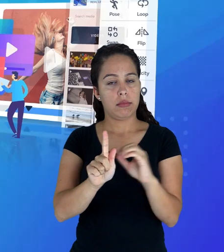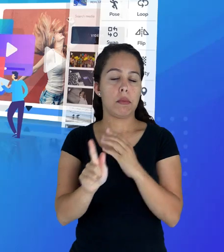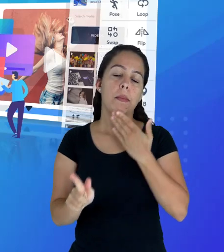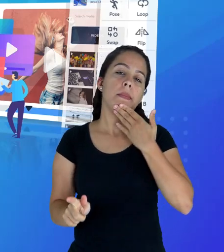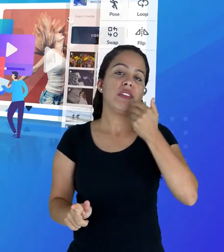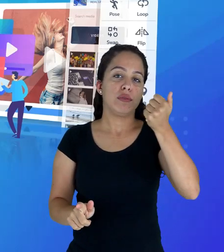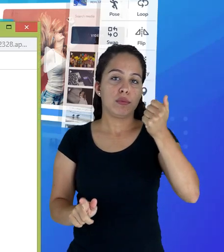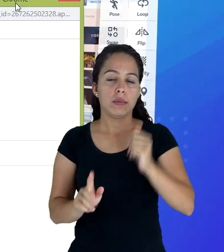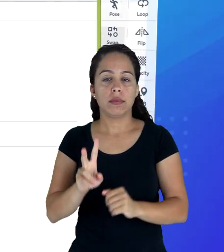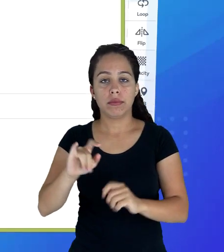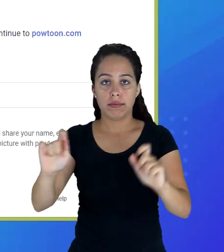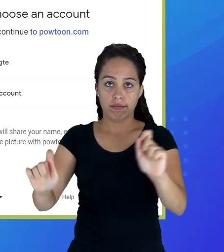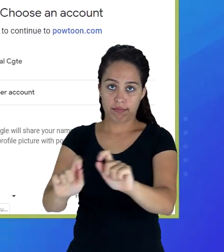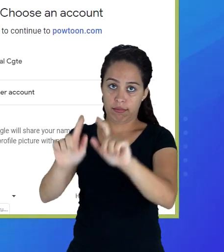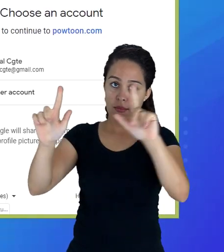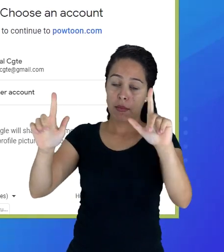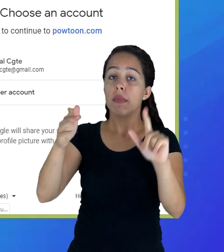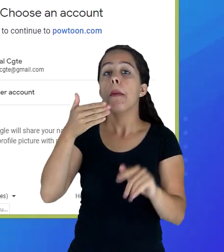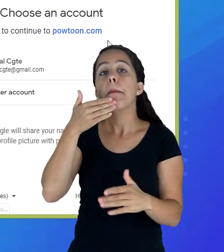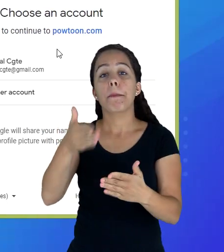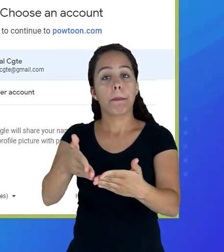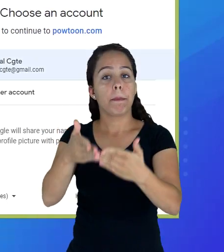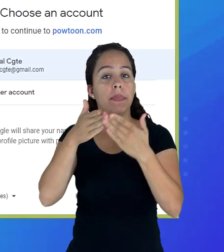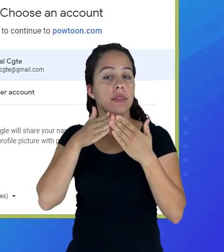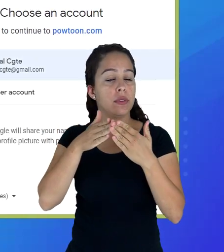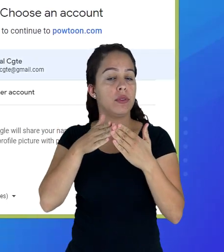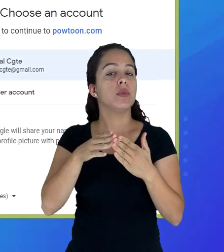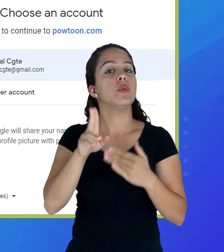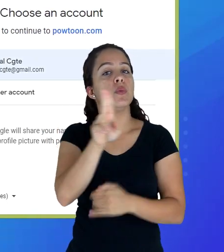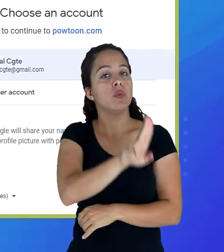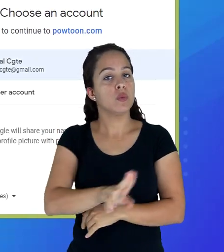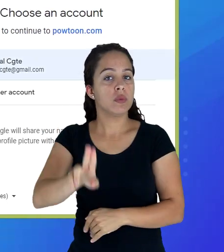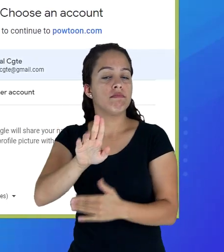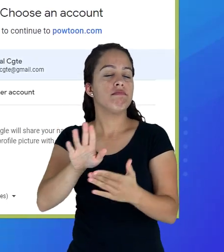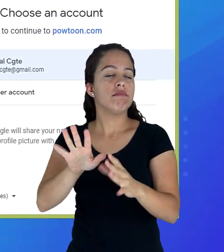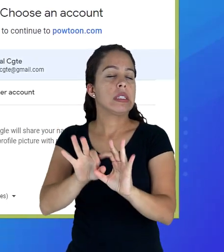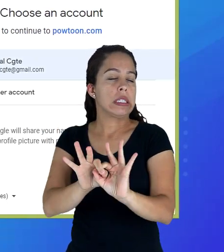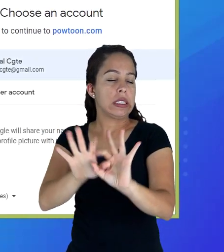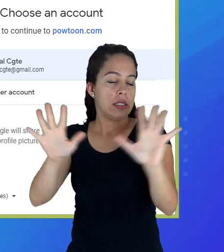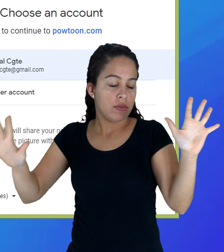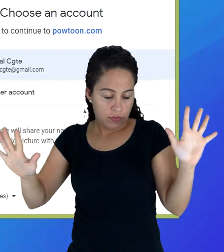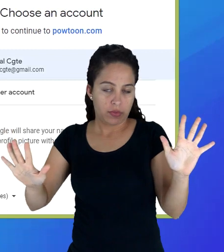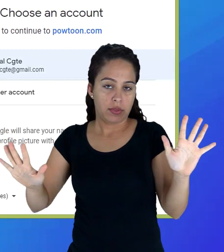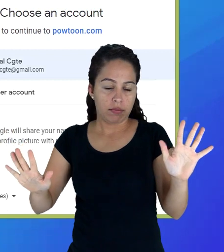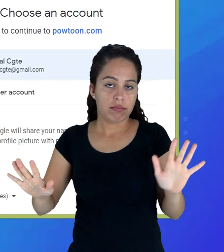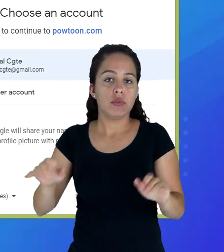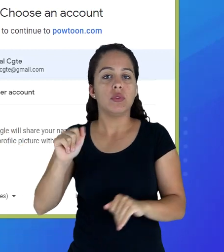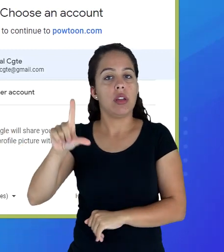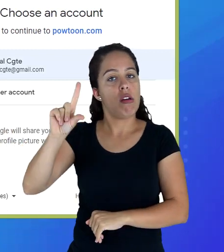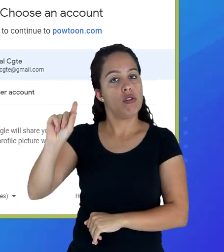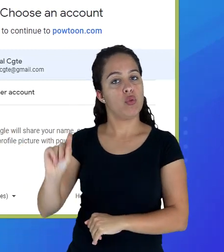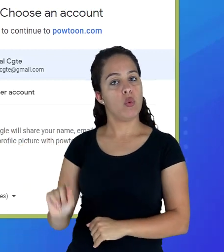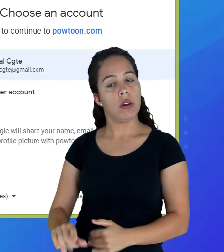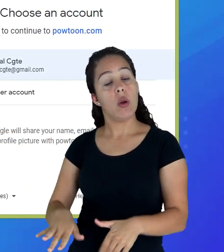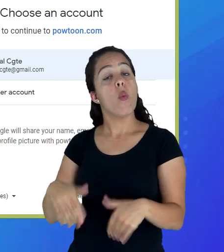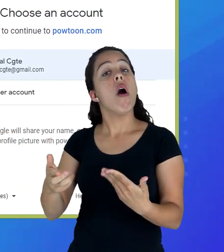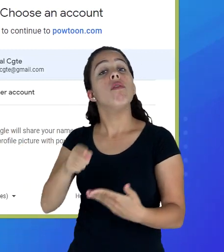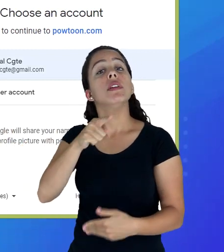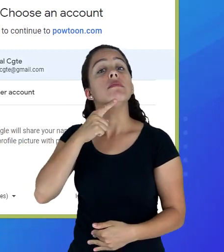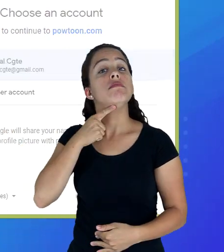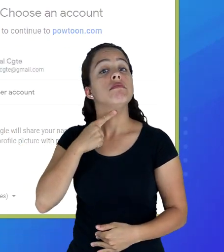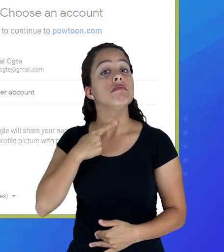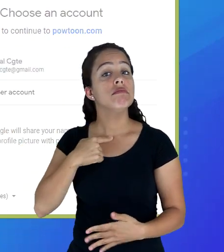vai aparecer uma tela solicitando a autorização basta selecionar um a conta que você desejar